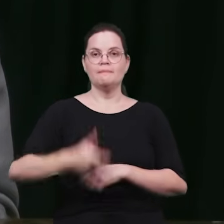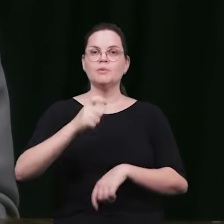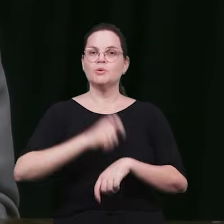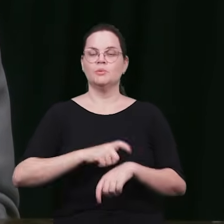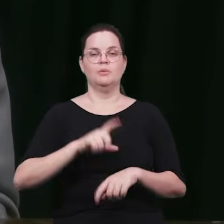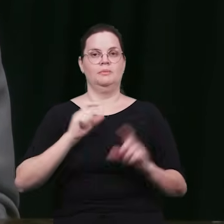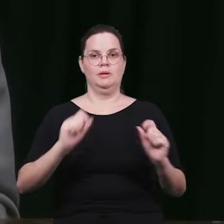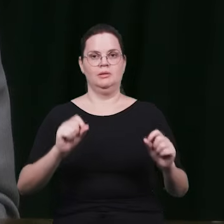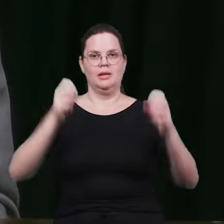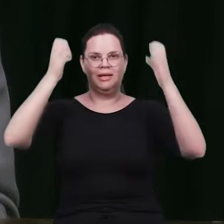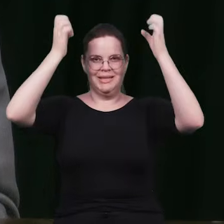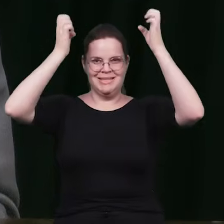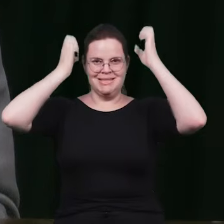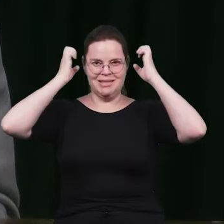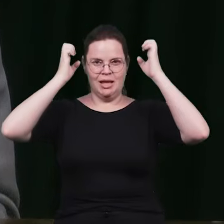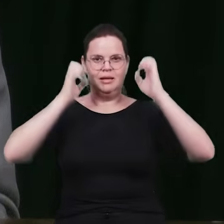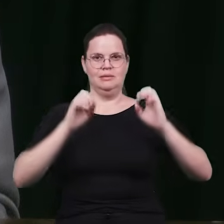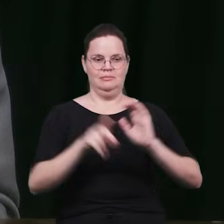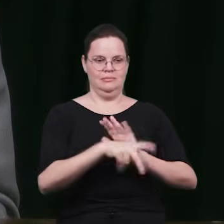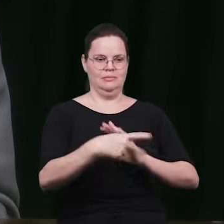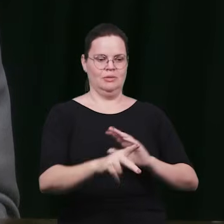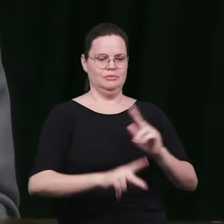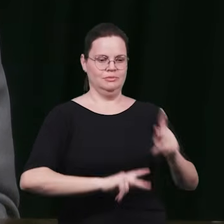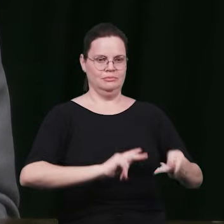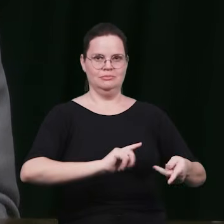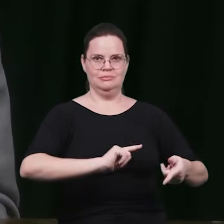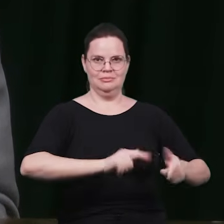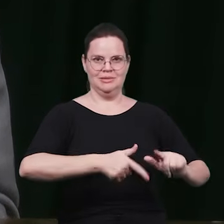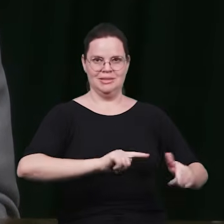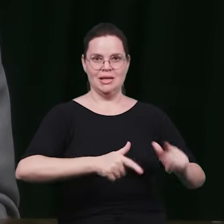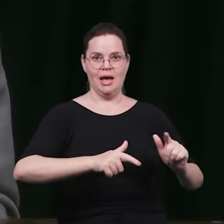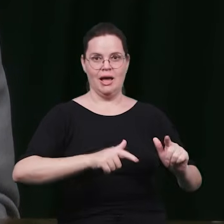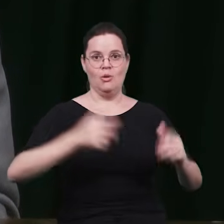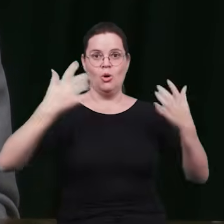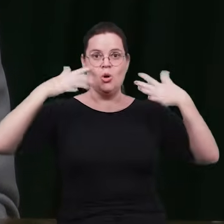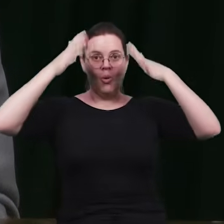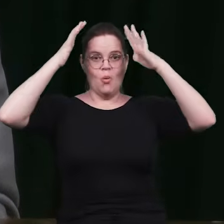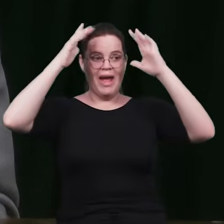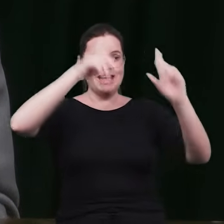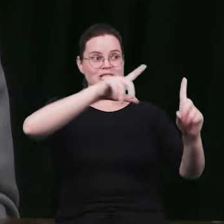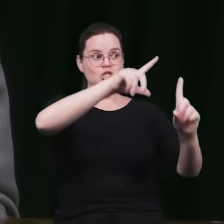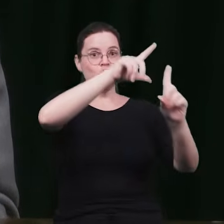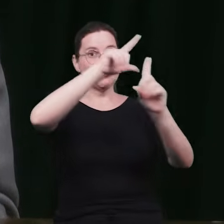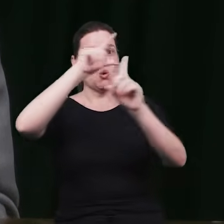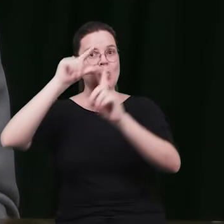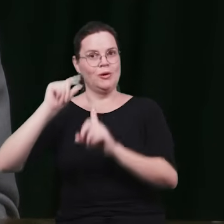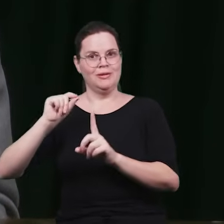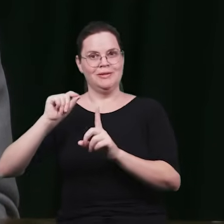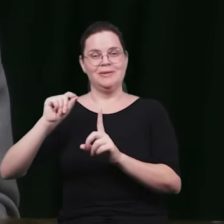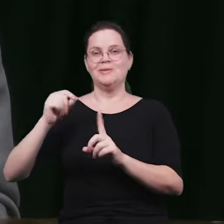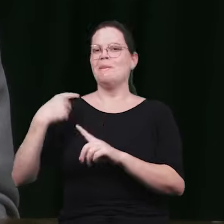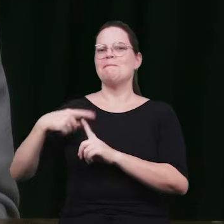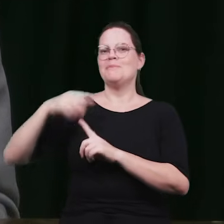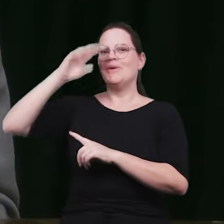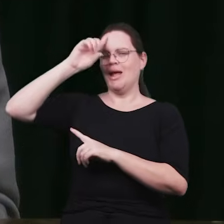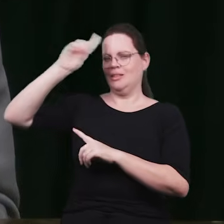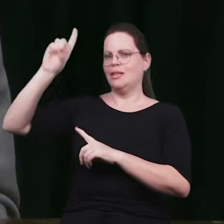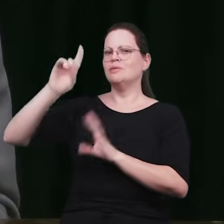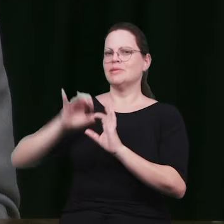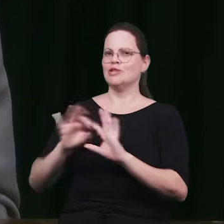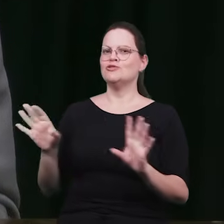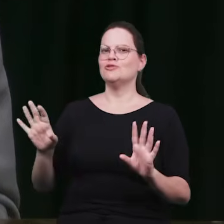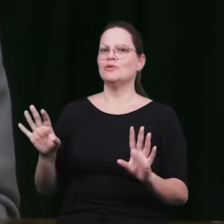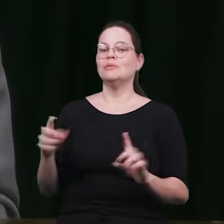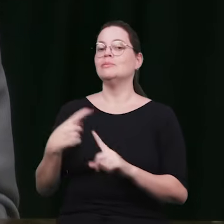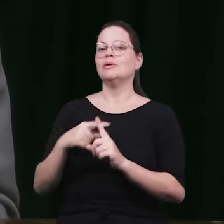era do povo de Israel, ela ser escolhida do rei, estar como rainha, havia um propósito do